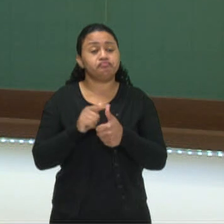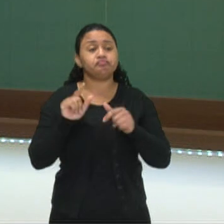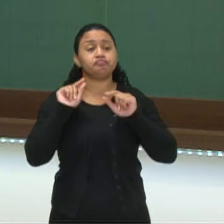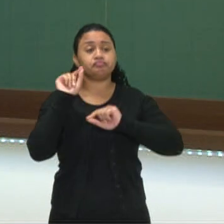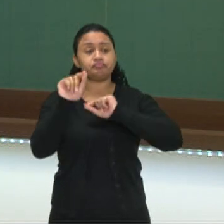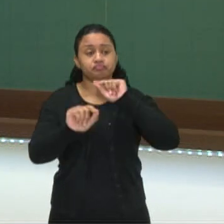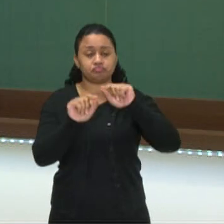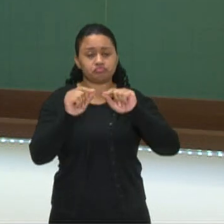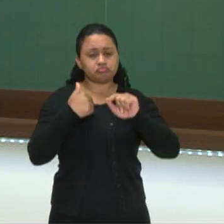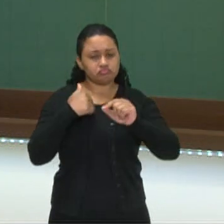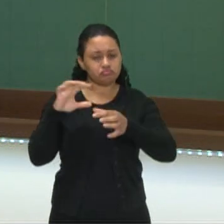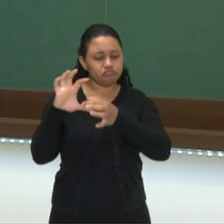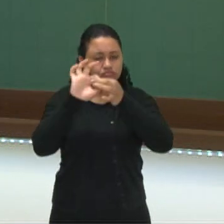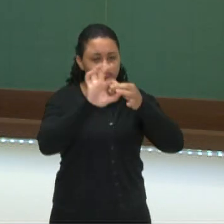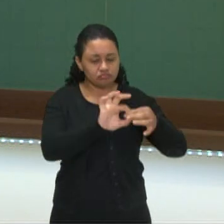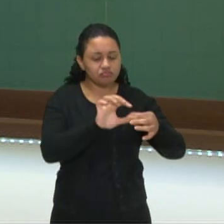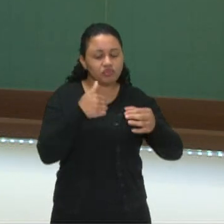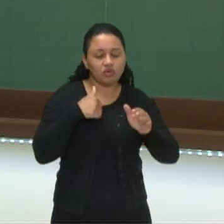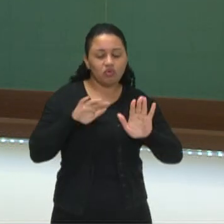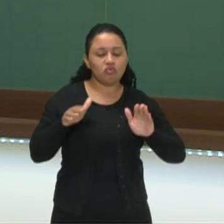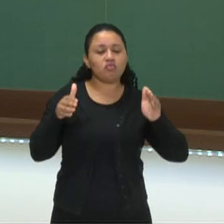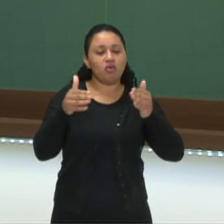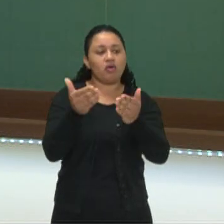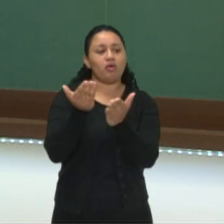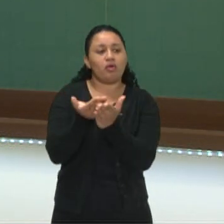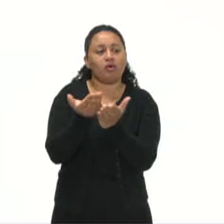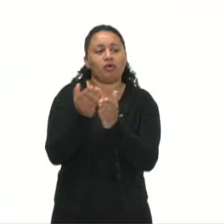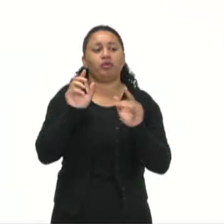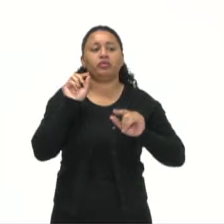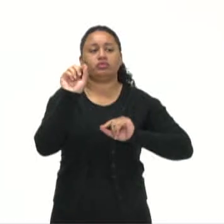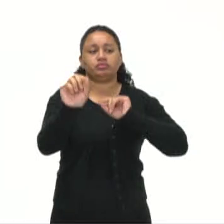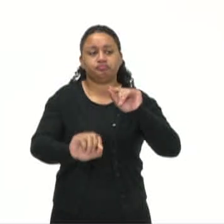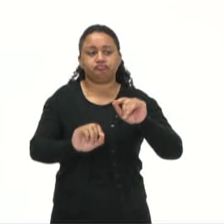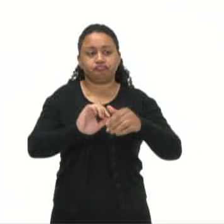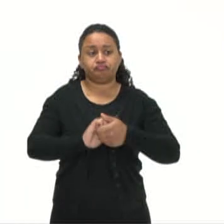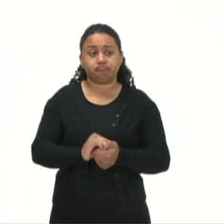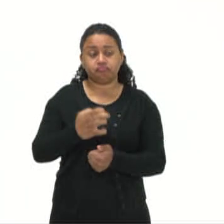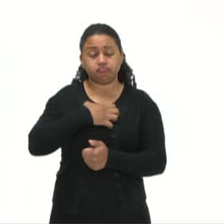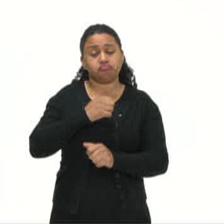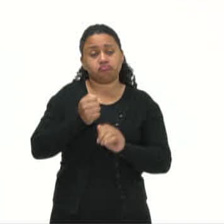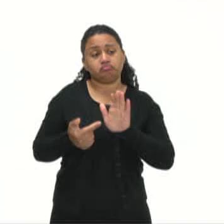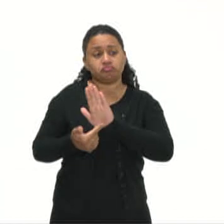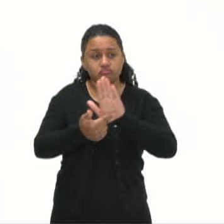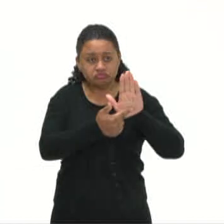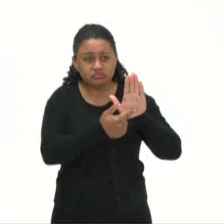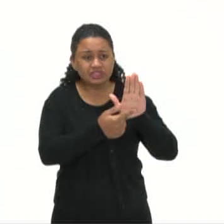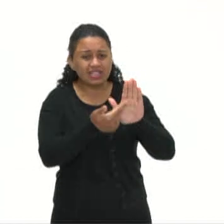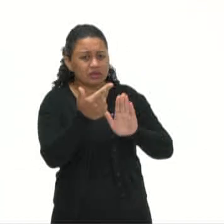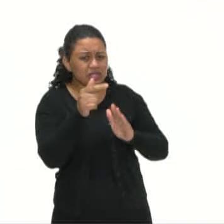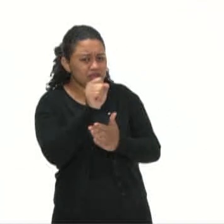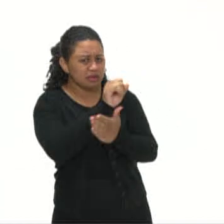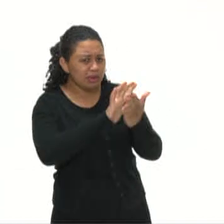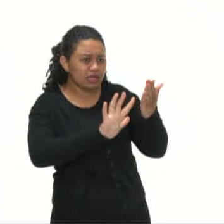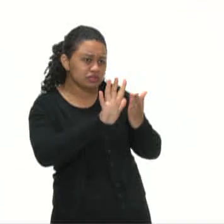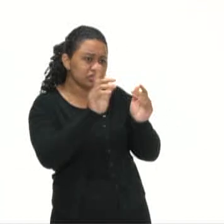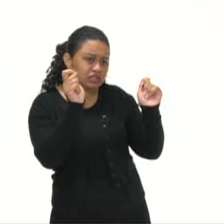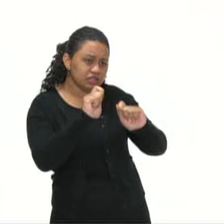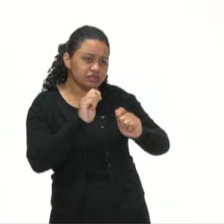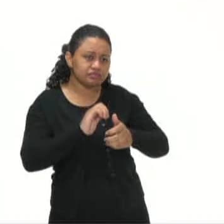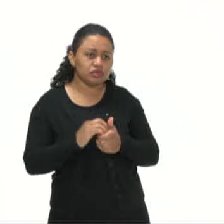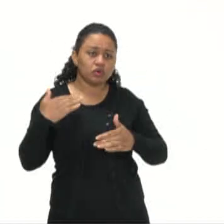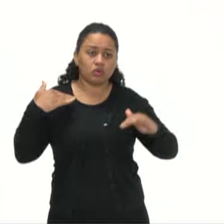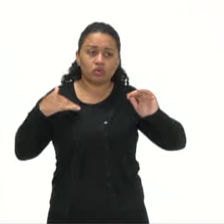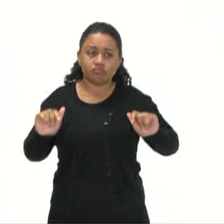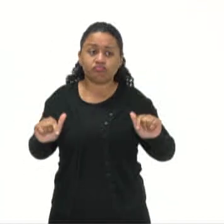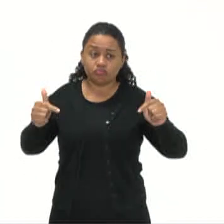à contextualização, vamos tentar entrar no foco nessa aula. O sentimento pode ser transmitido sem uma mensagem figurativa? O corpo em ação